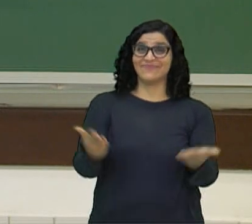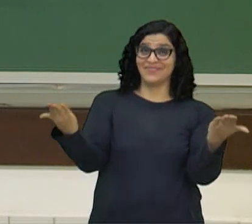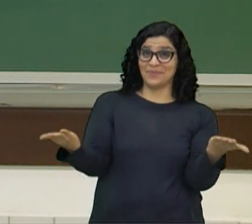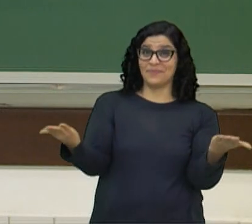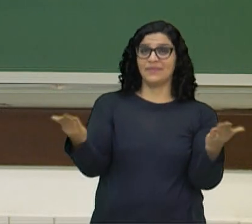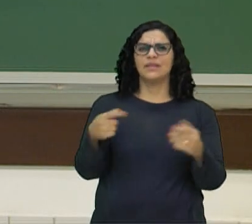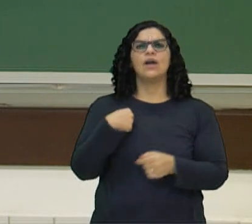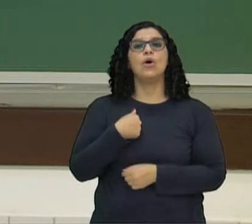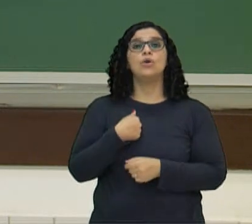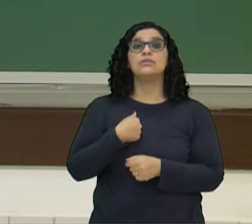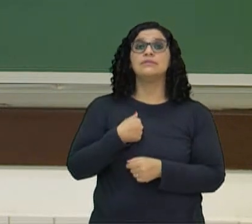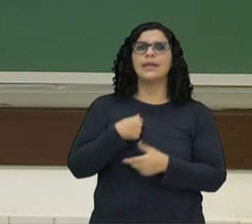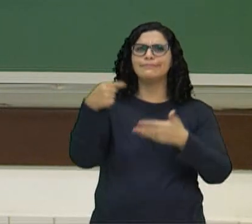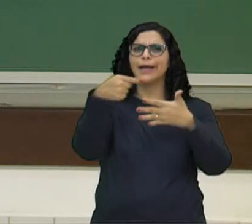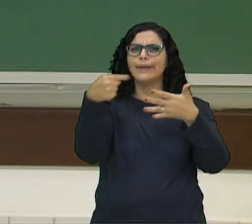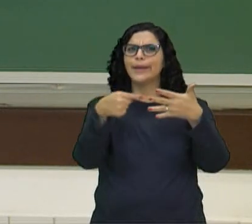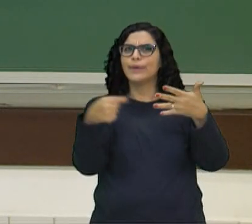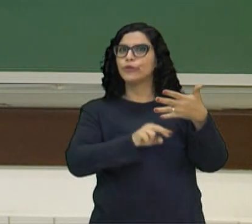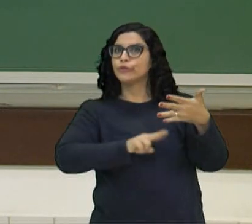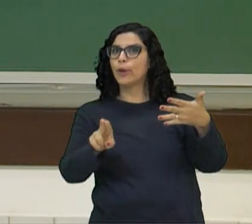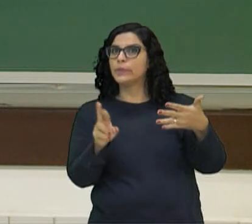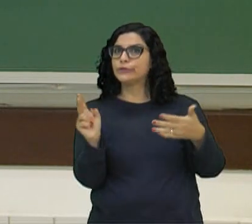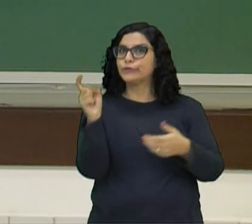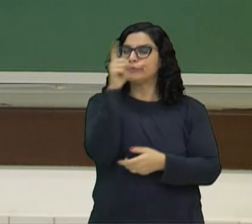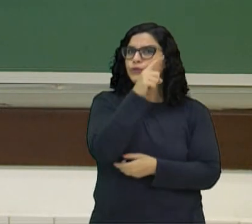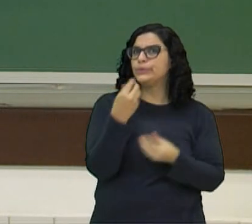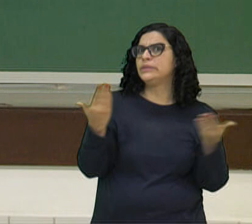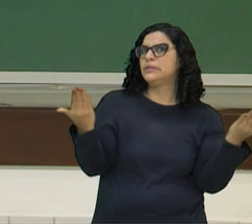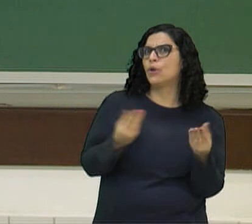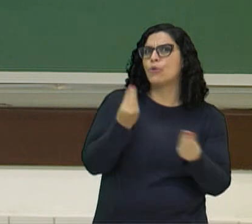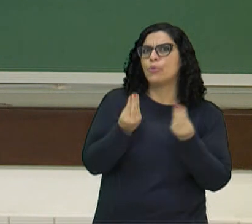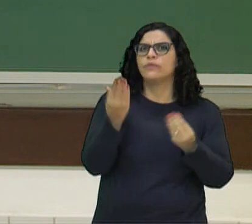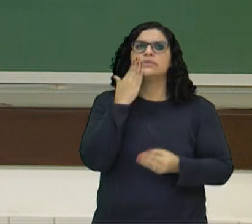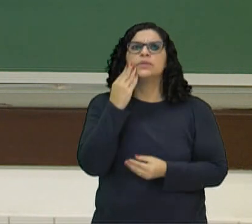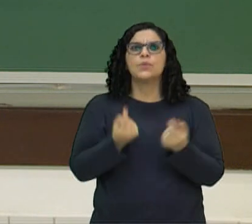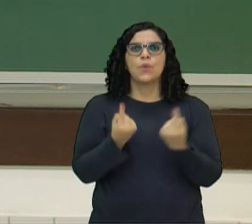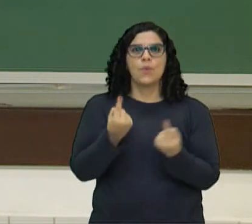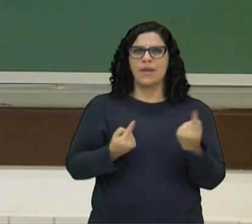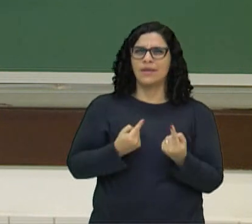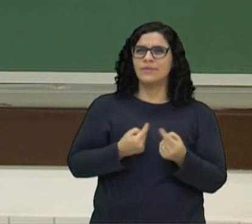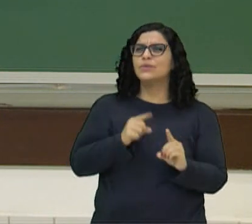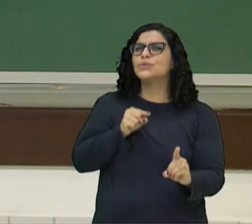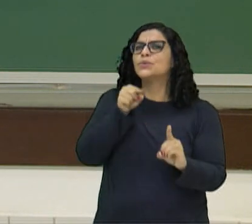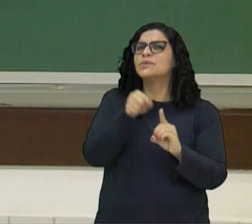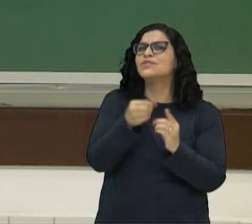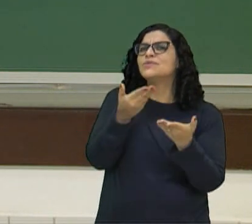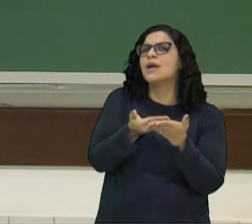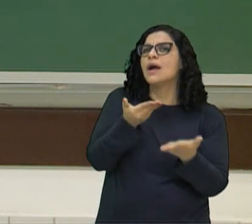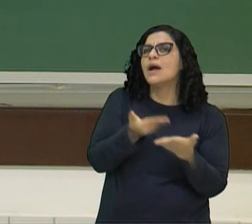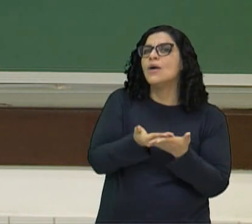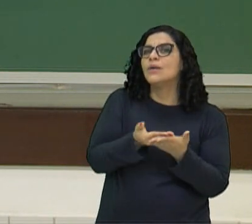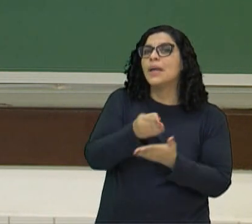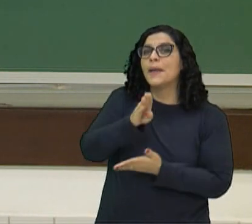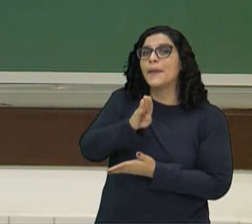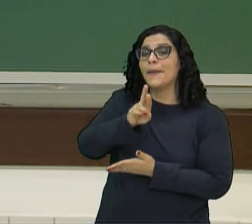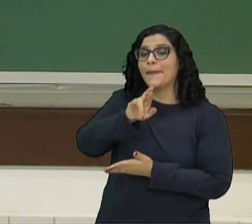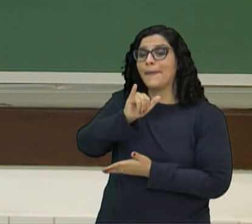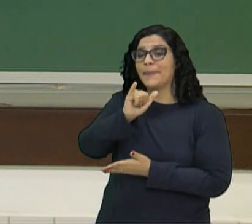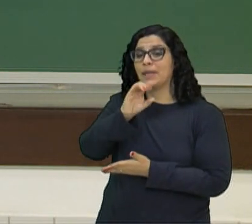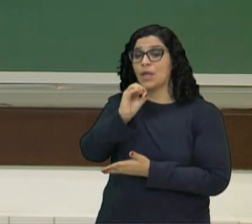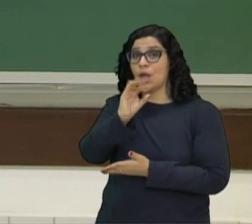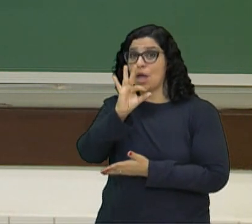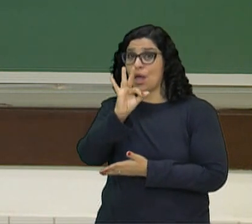Pessoal, um monte de termos técnicos, né? E agora, professor, como eu vou saber? Lembra qual era o objetivo da aula? Estudar briófita e pteridófita,